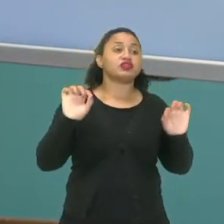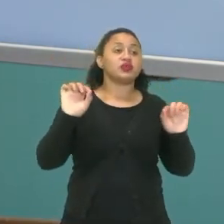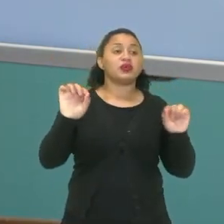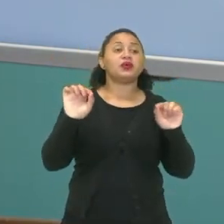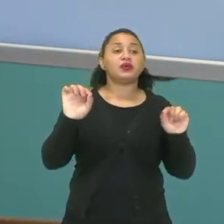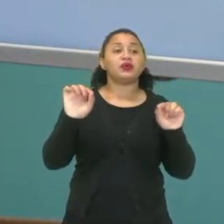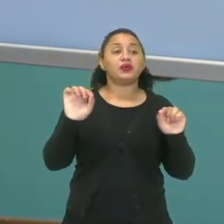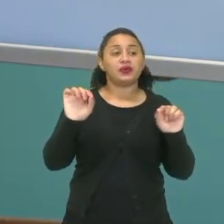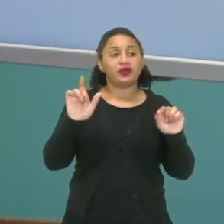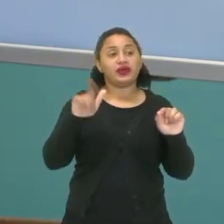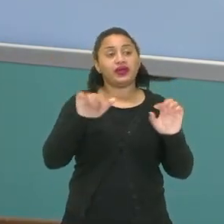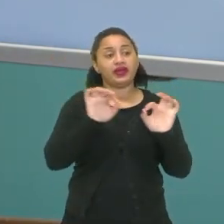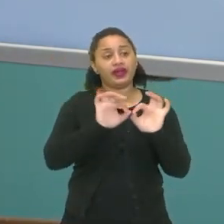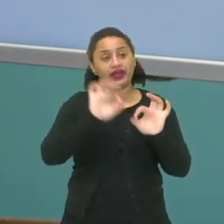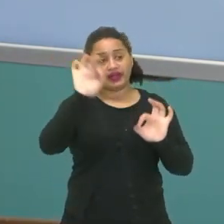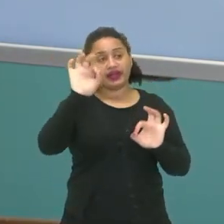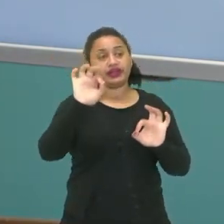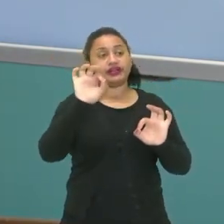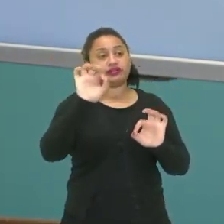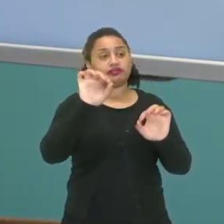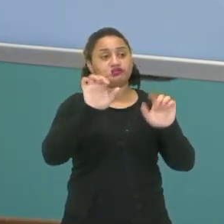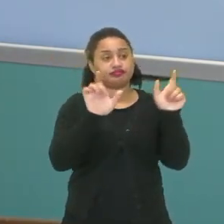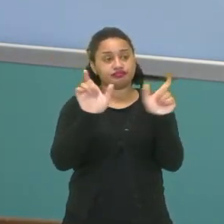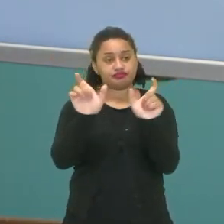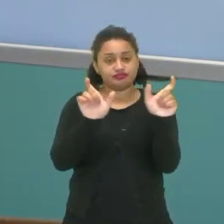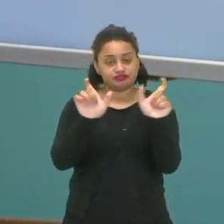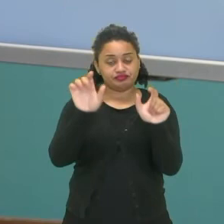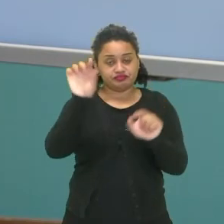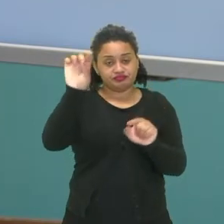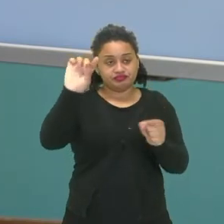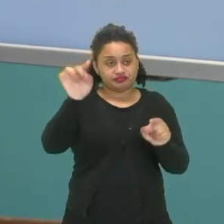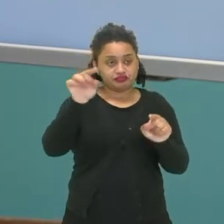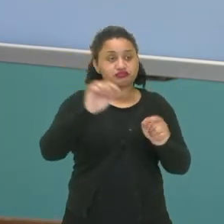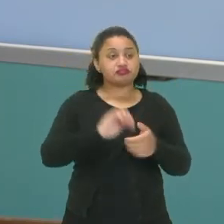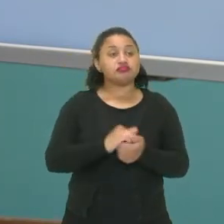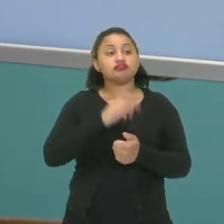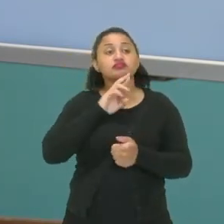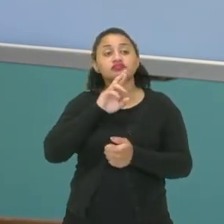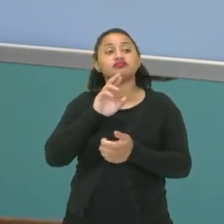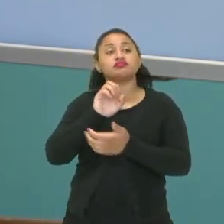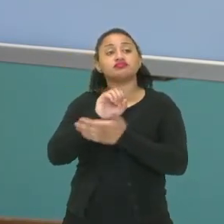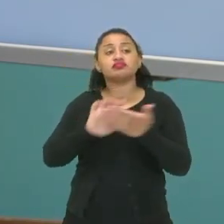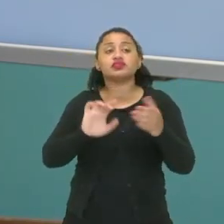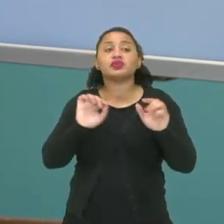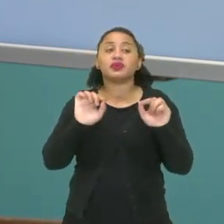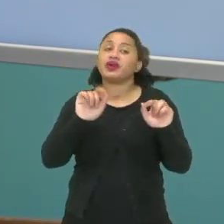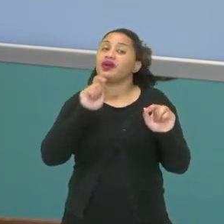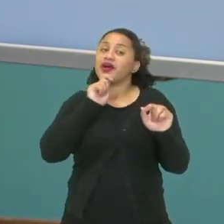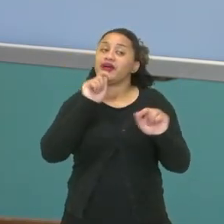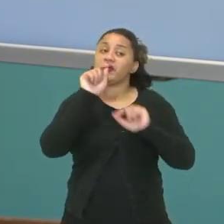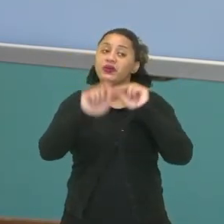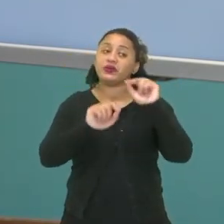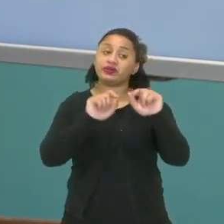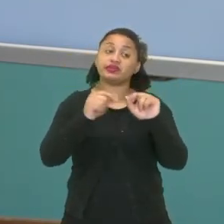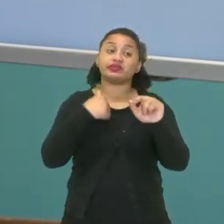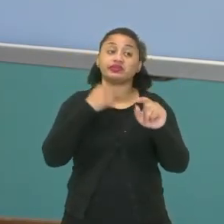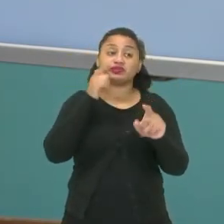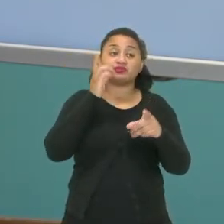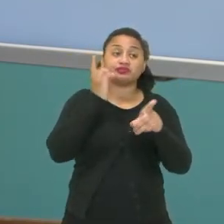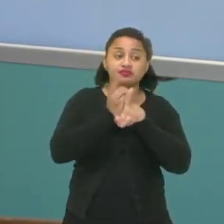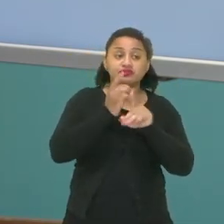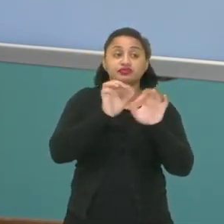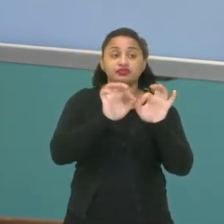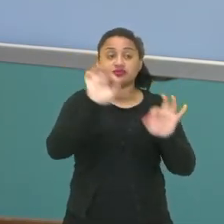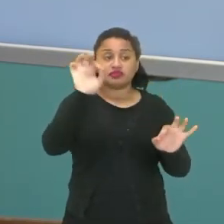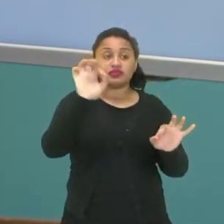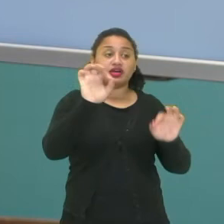como distância entre dois pontos. Então, respondendo aqui a nossa questão aí, que nós achamos ali que a distância de